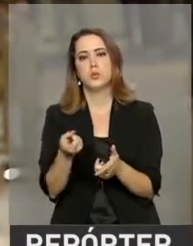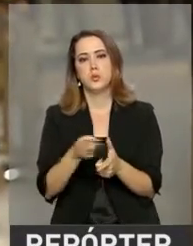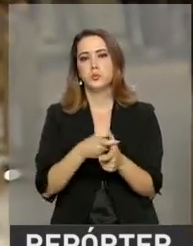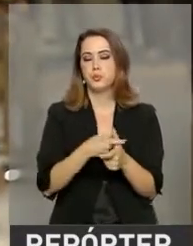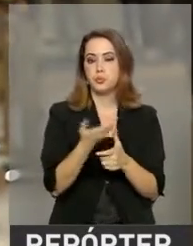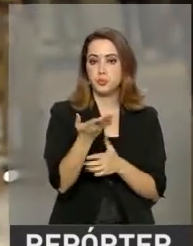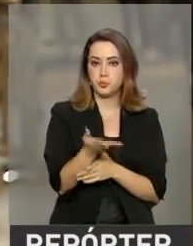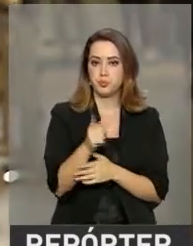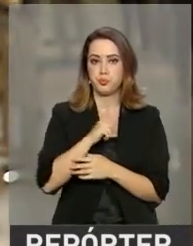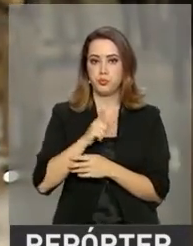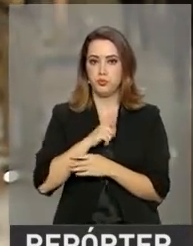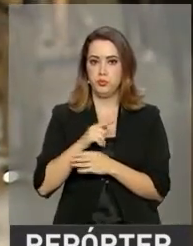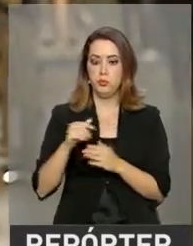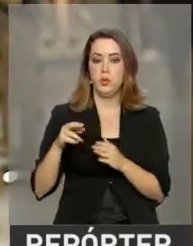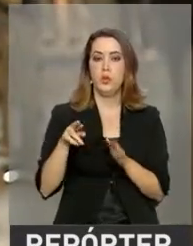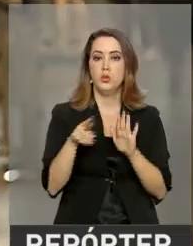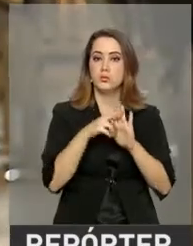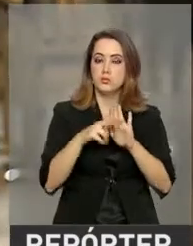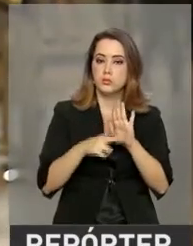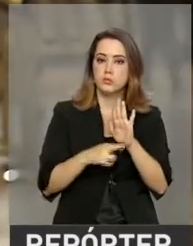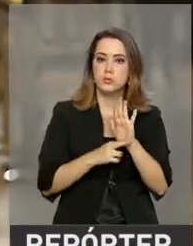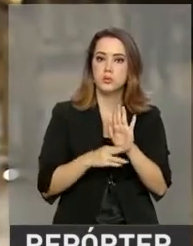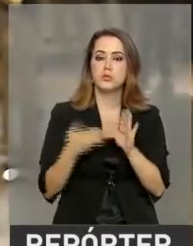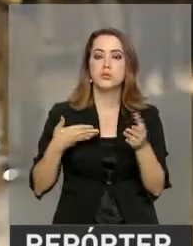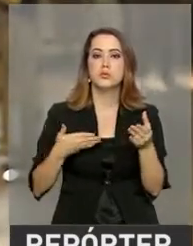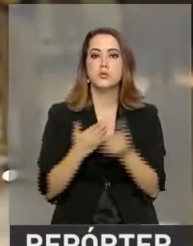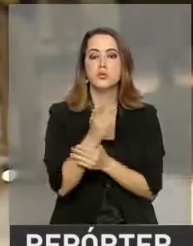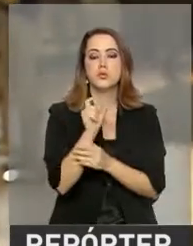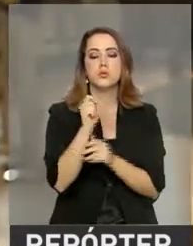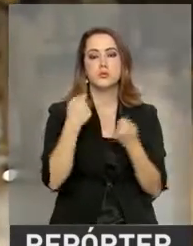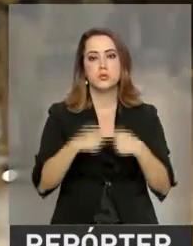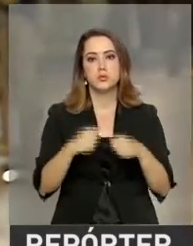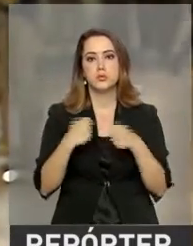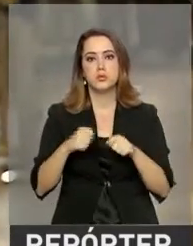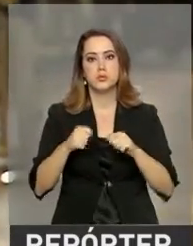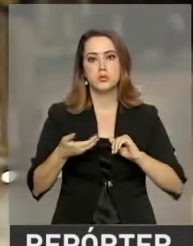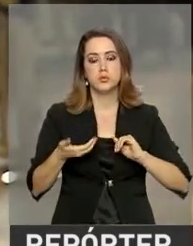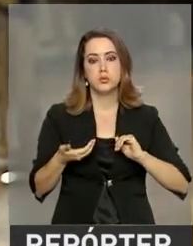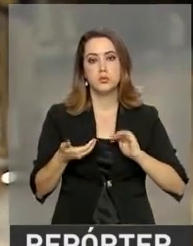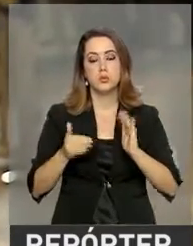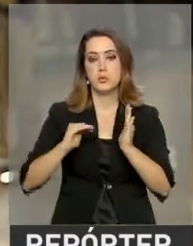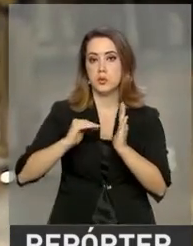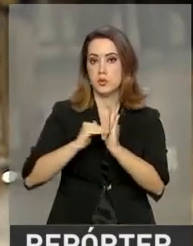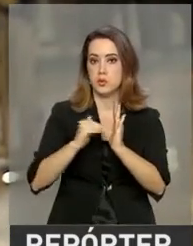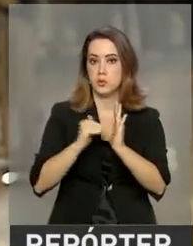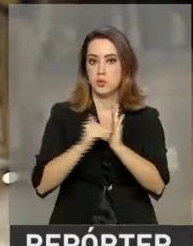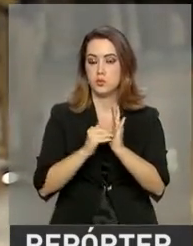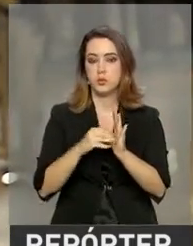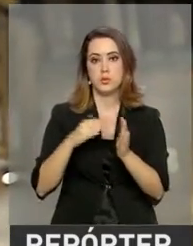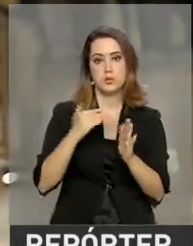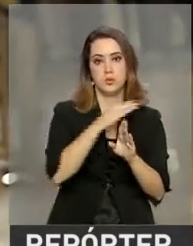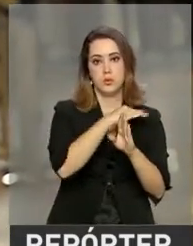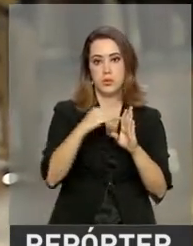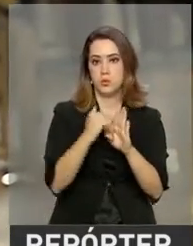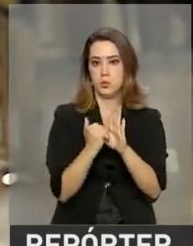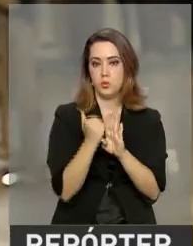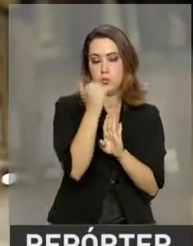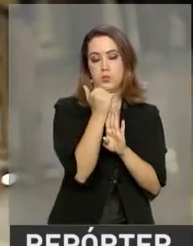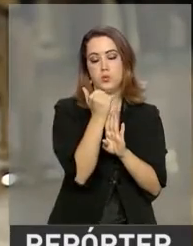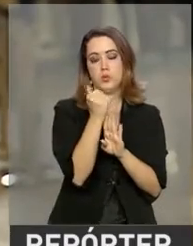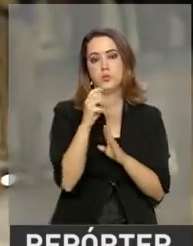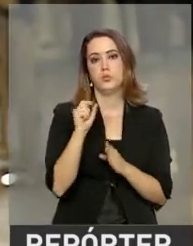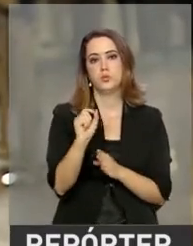será aprovado em plenário é necessária a aprovação da maioria dos senadores que estiverem no plenário na hora da votação